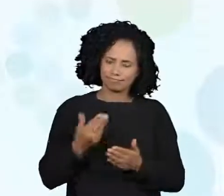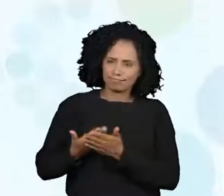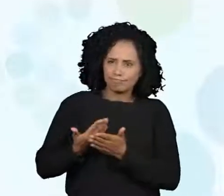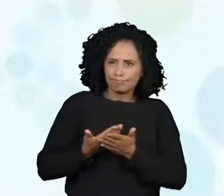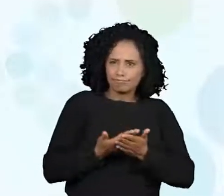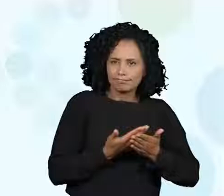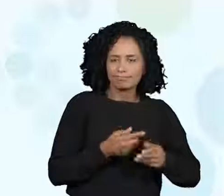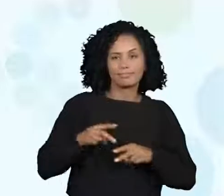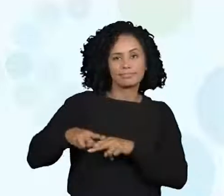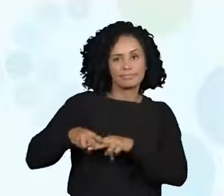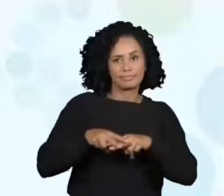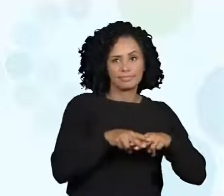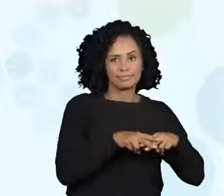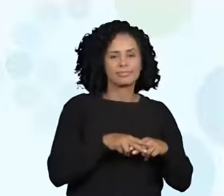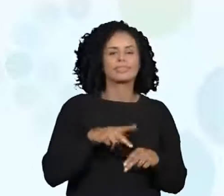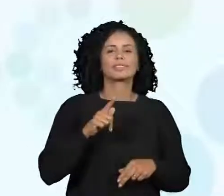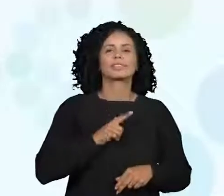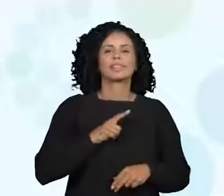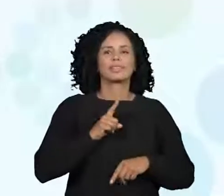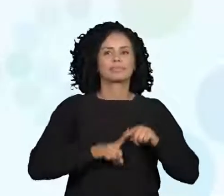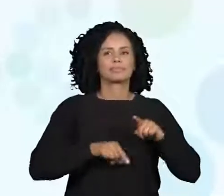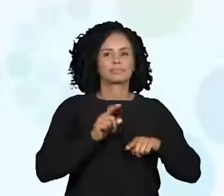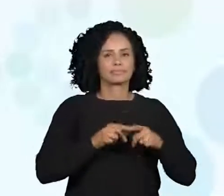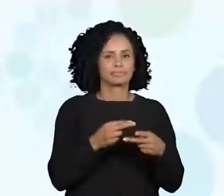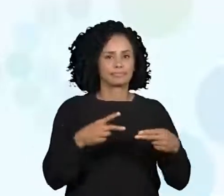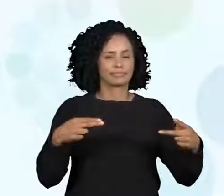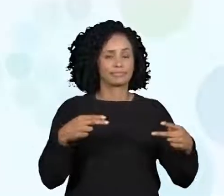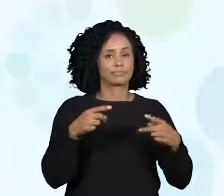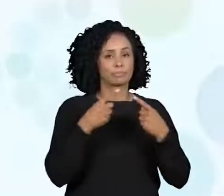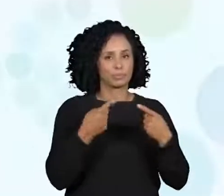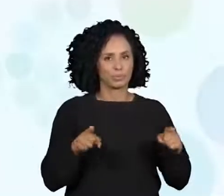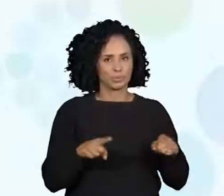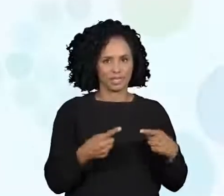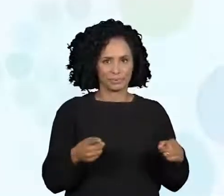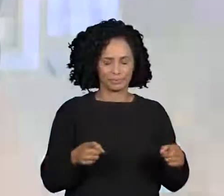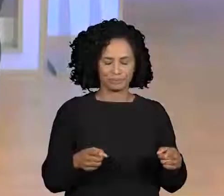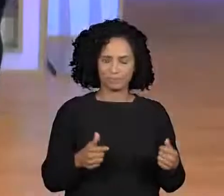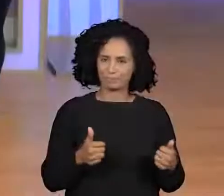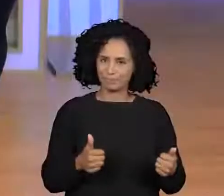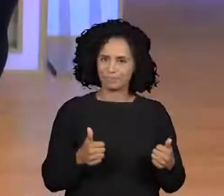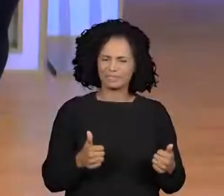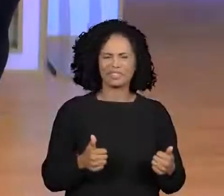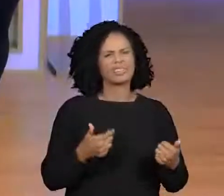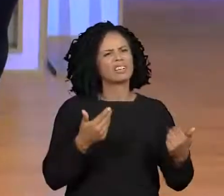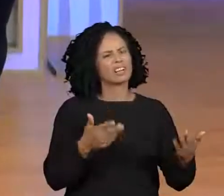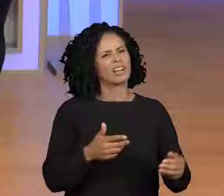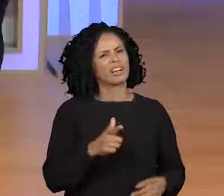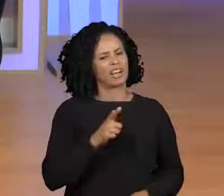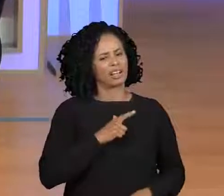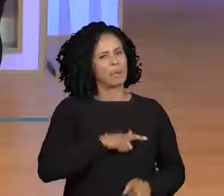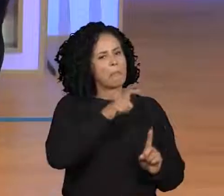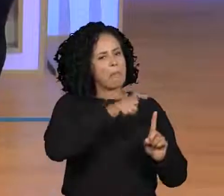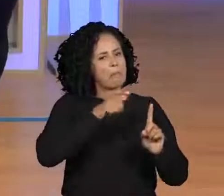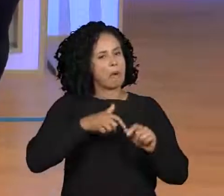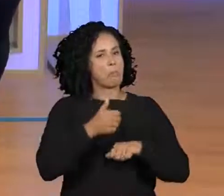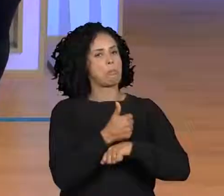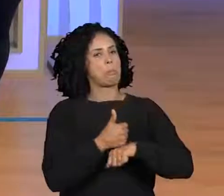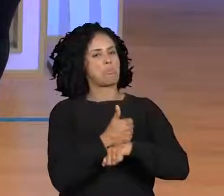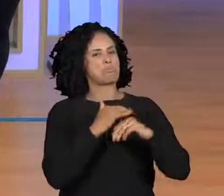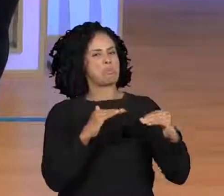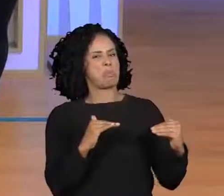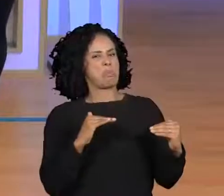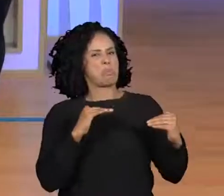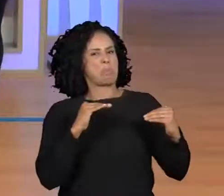EF04AR14. Elementos musicais. Para a gente, assim, professora, a gente não está formando músicos aqui, mas a gente precisa ter uma